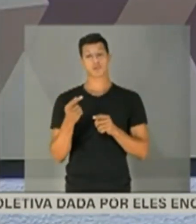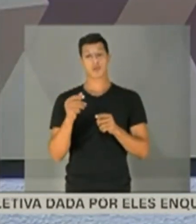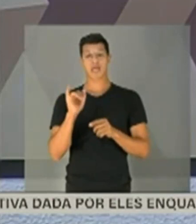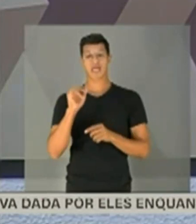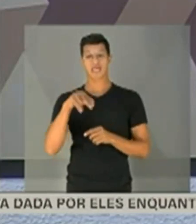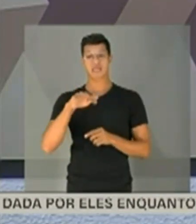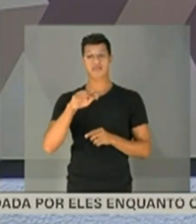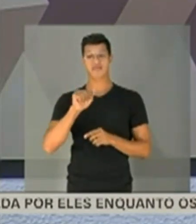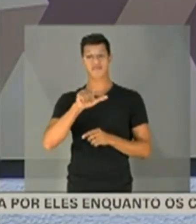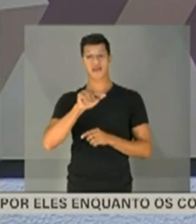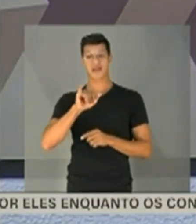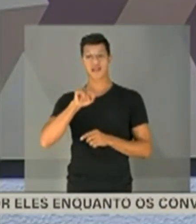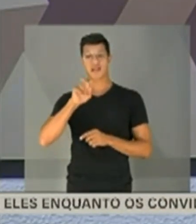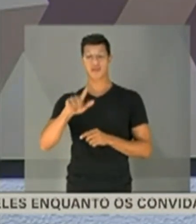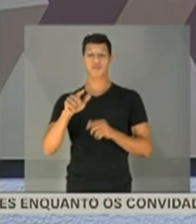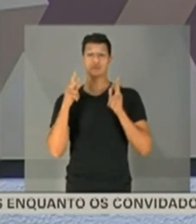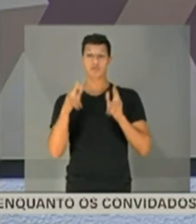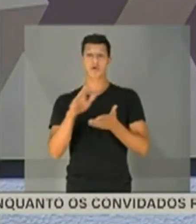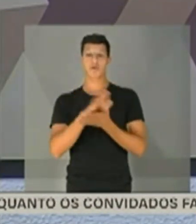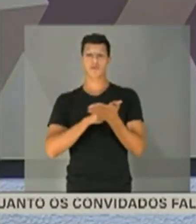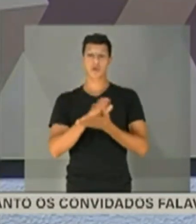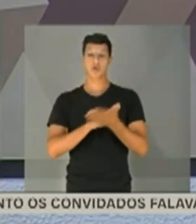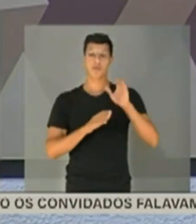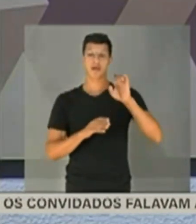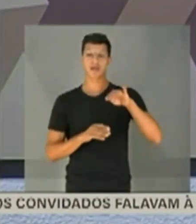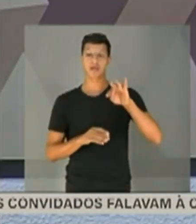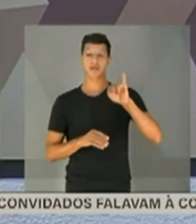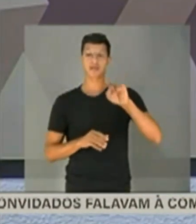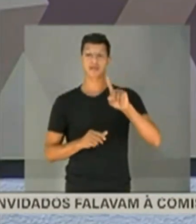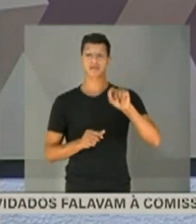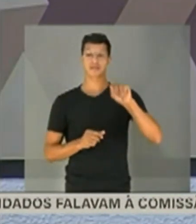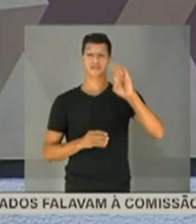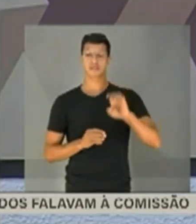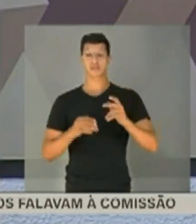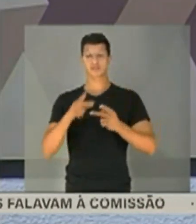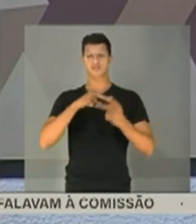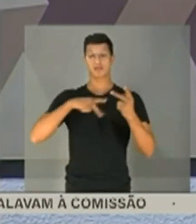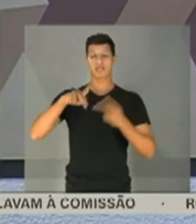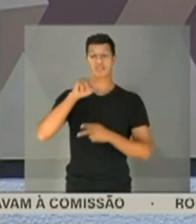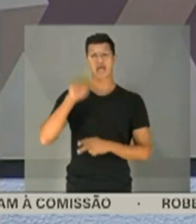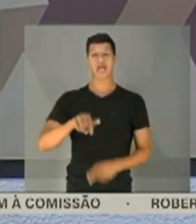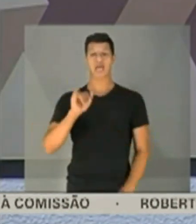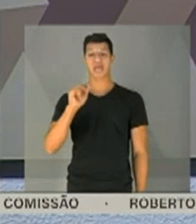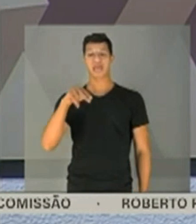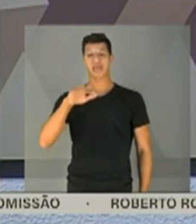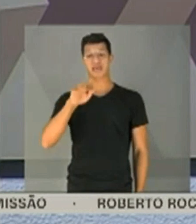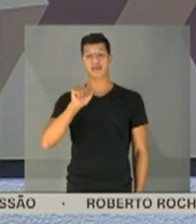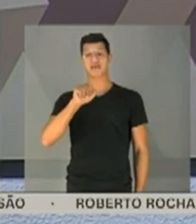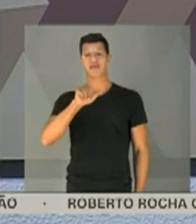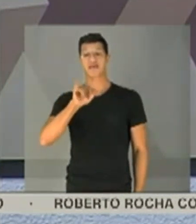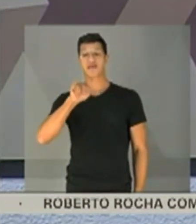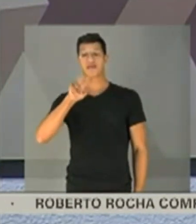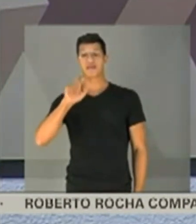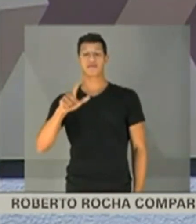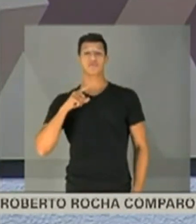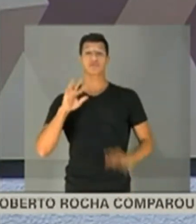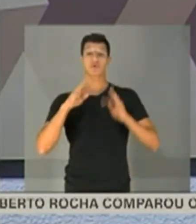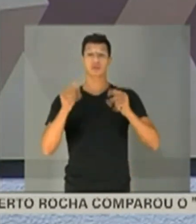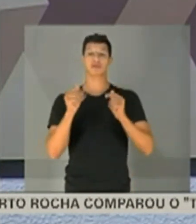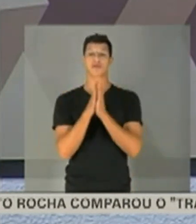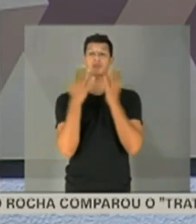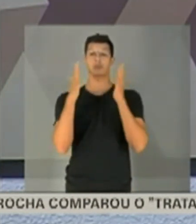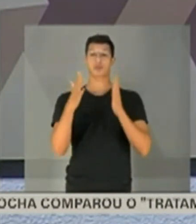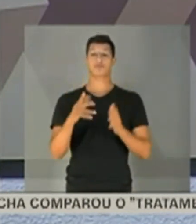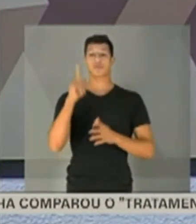infalível. Assim como nenhuma entidade médica ou científica do planeta é infalível. Todas essas entidades aplaudiram o